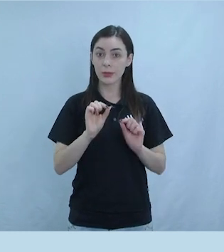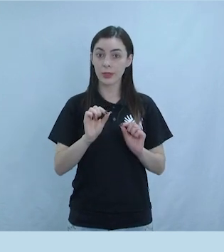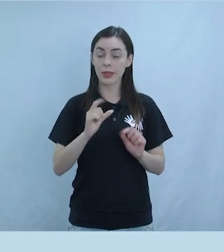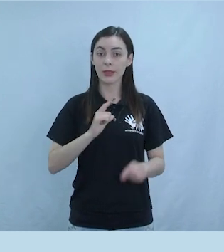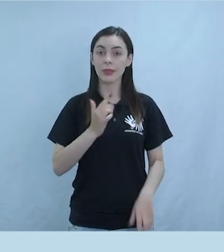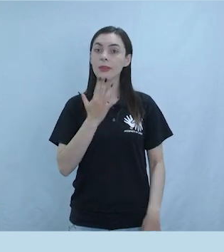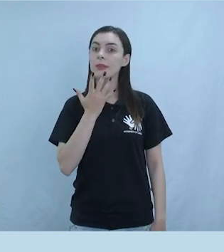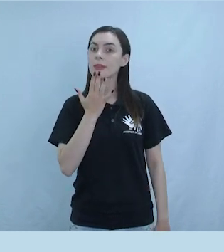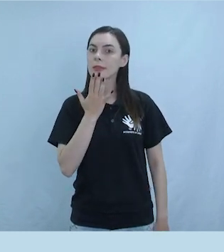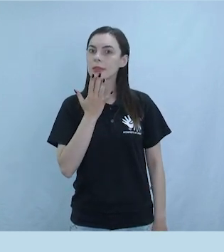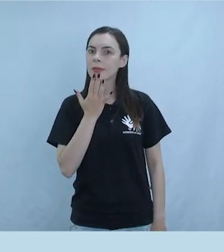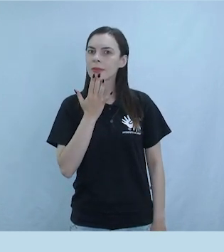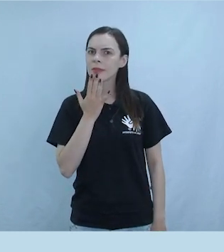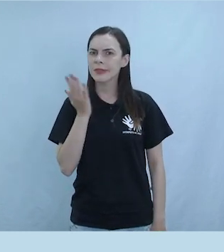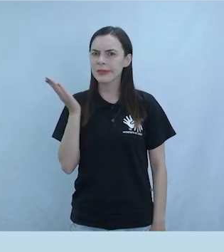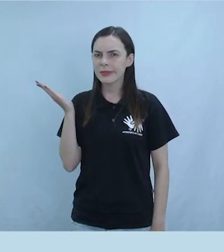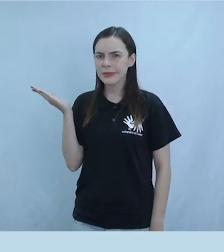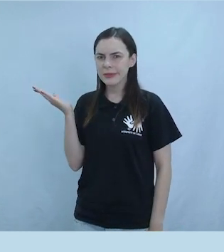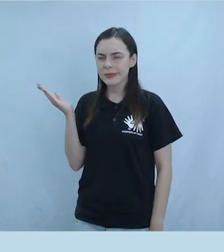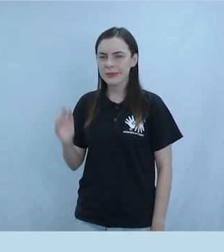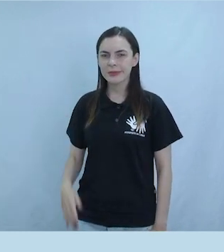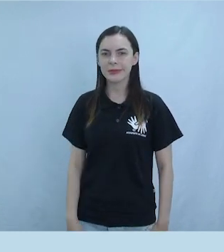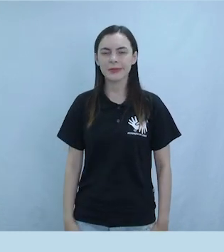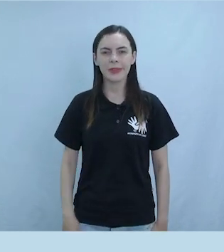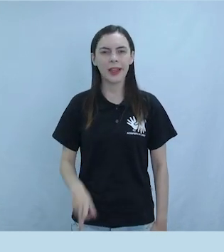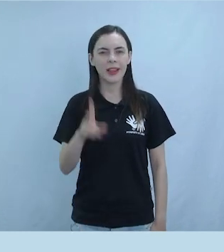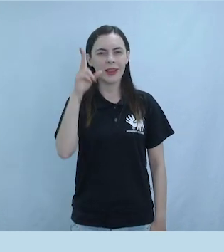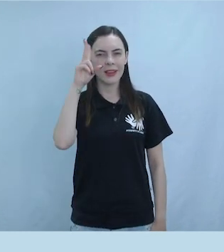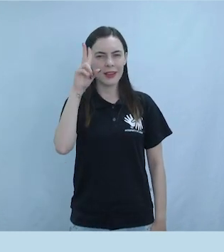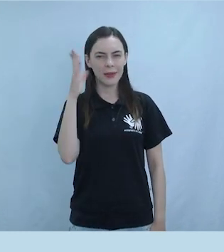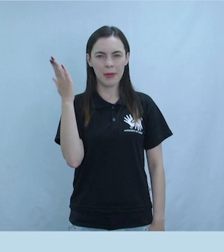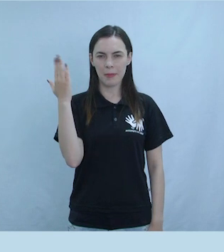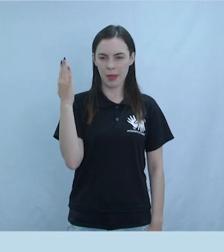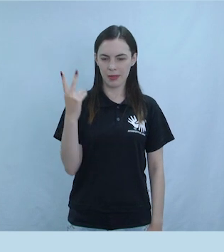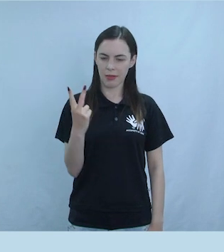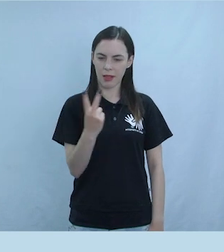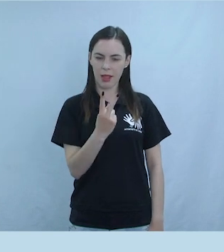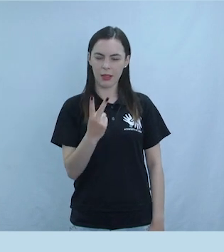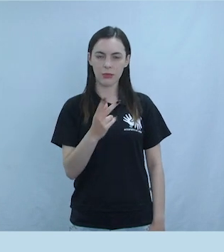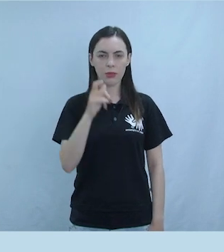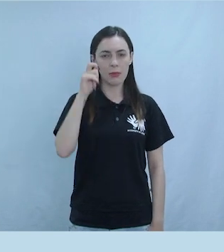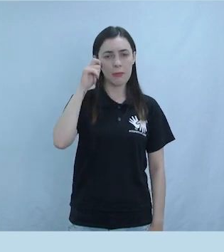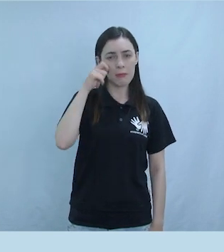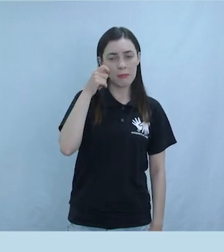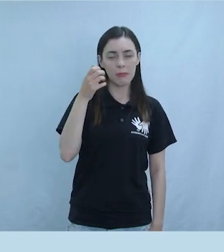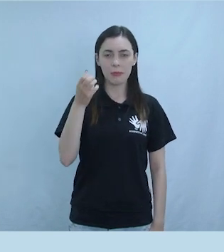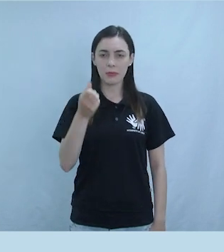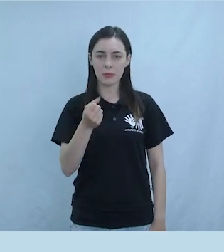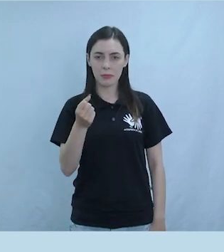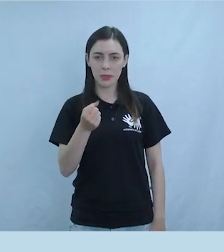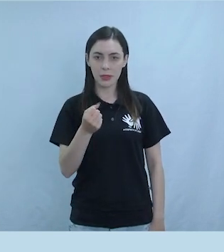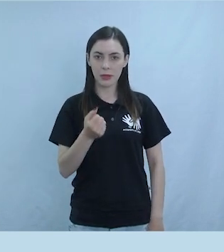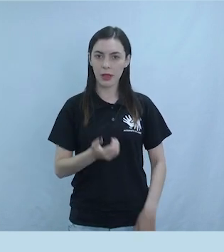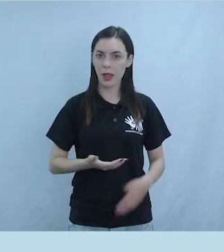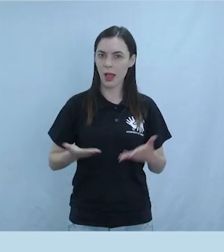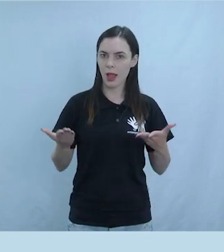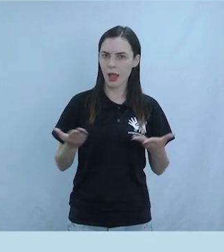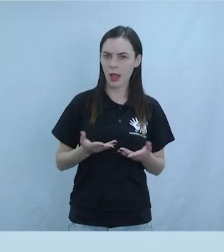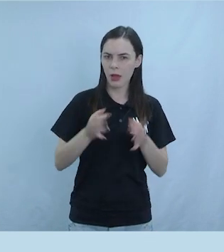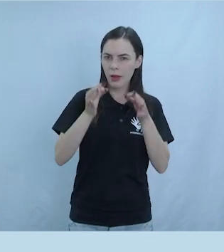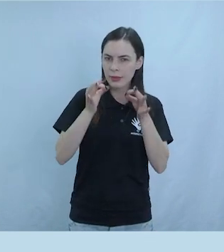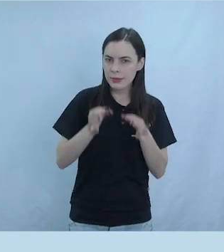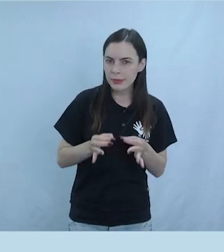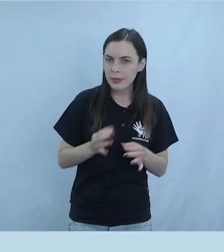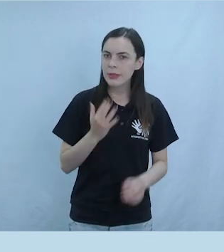certa, ela ganhou até cor. Ela ficou colorida. Lembram que antes as duas eram preto e branco? A que é